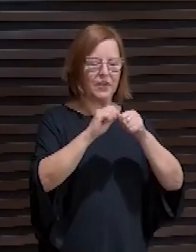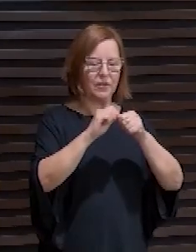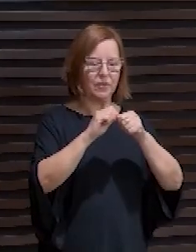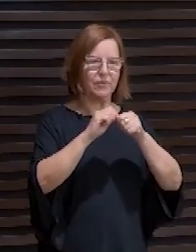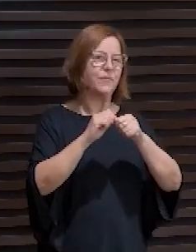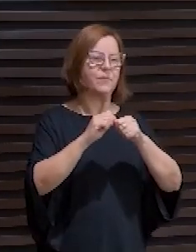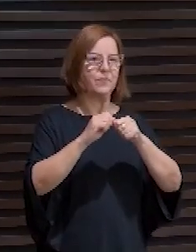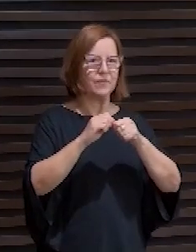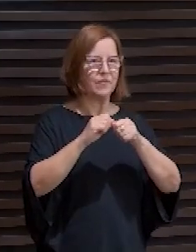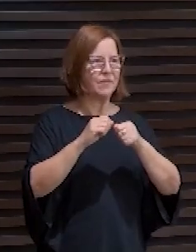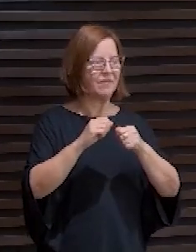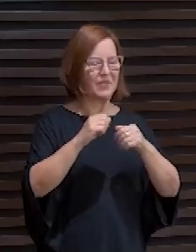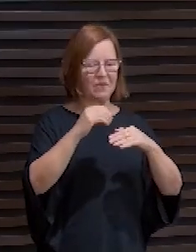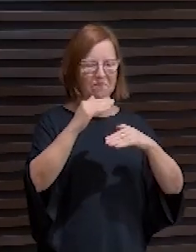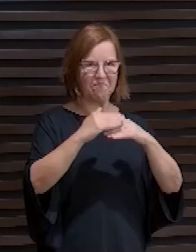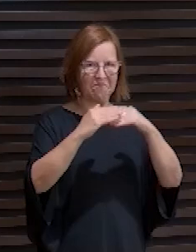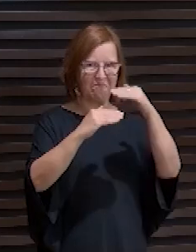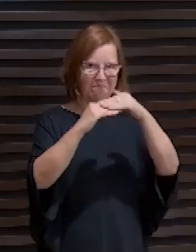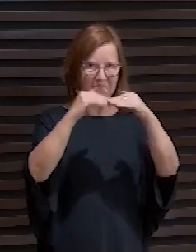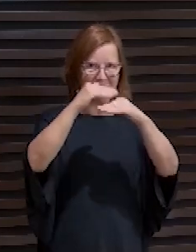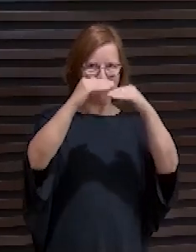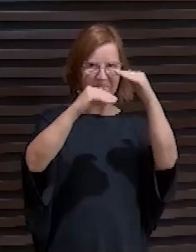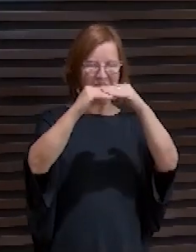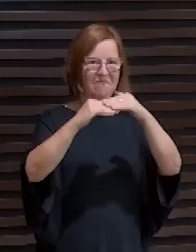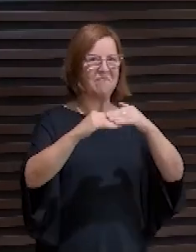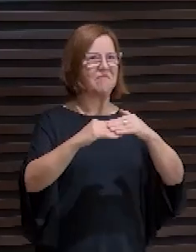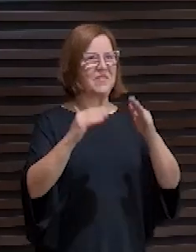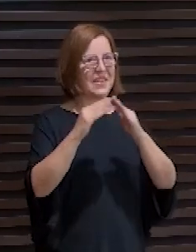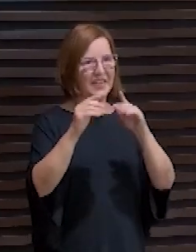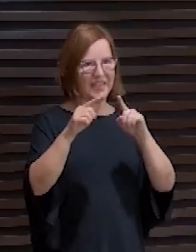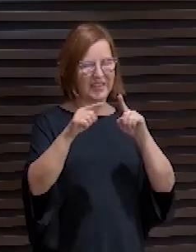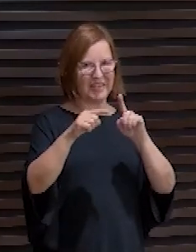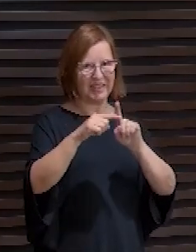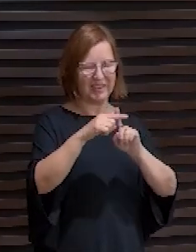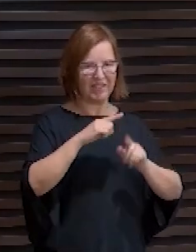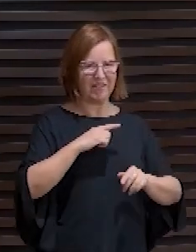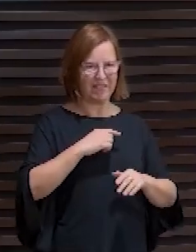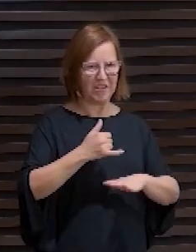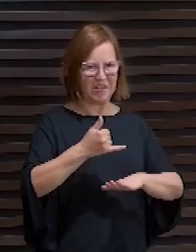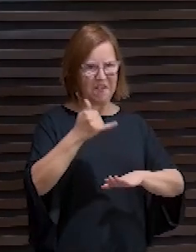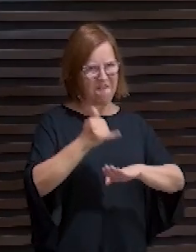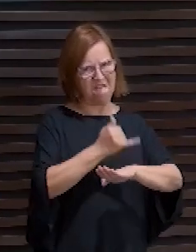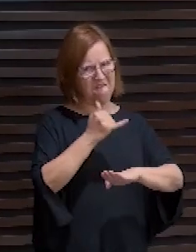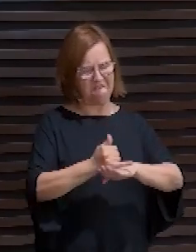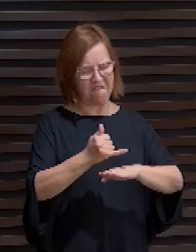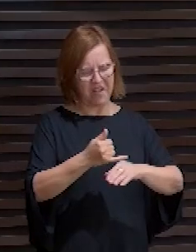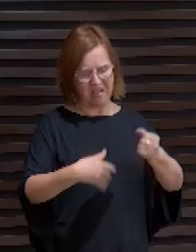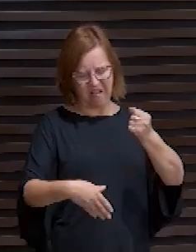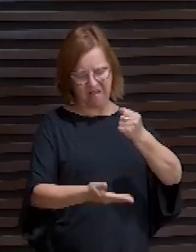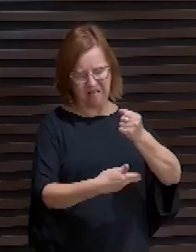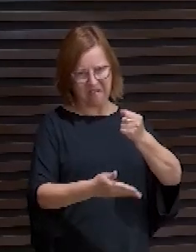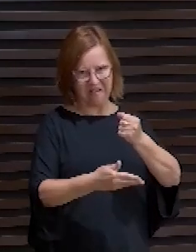tijolinhos, certo? A igreja tem ferro, o prédio tem ferro na fundação, nas suas colunas